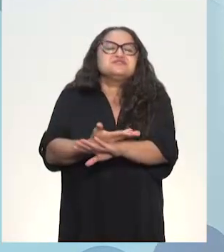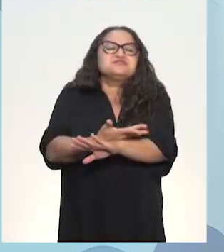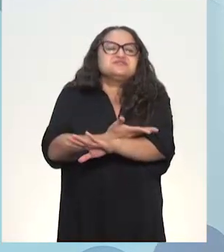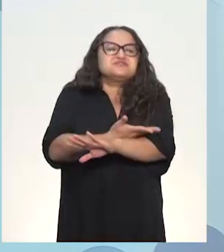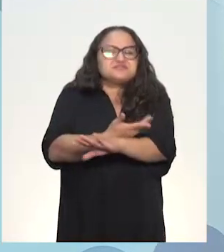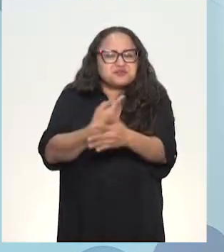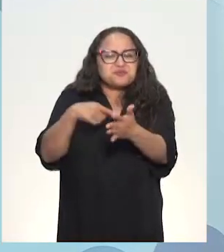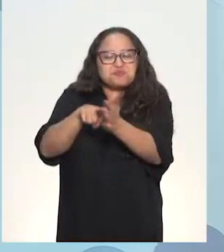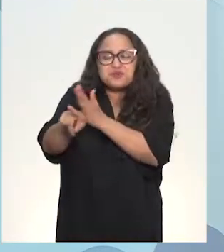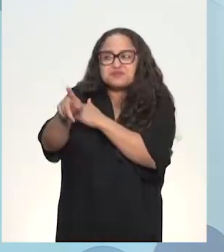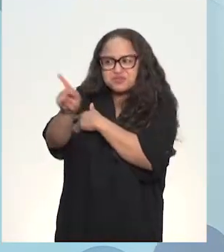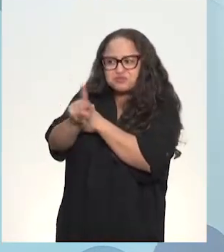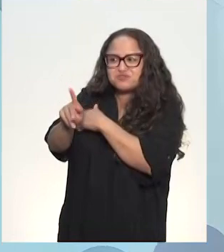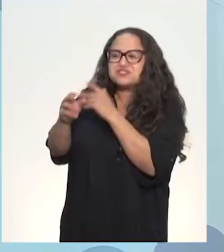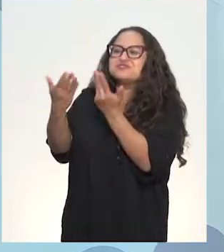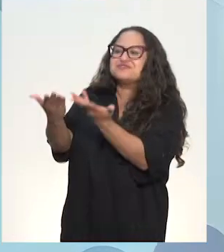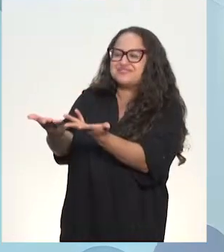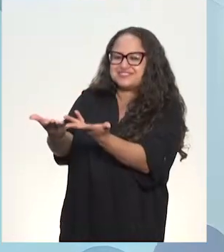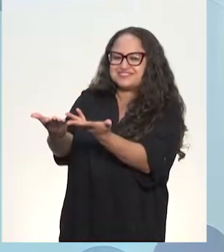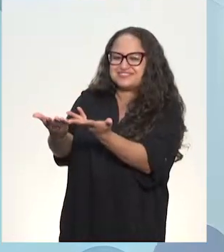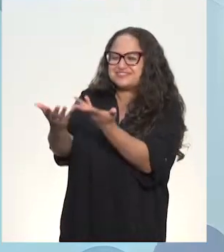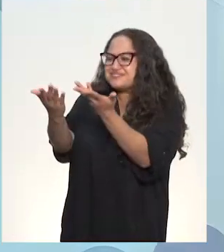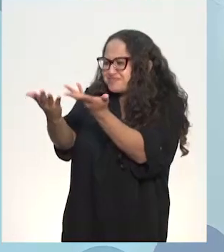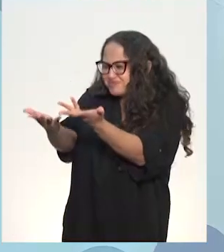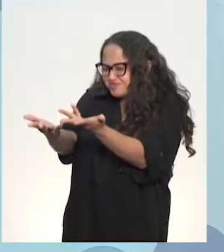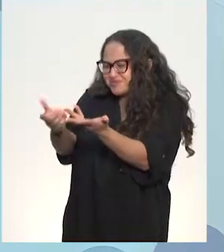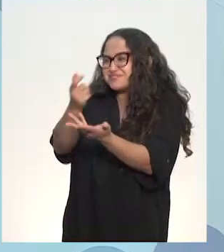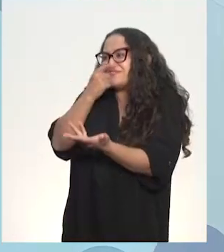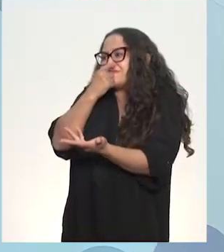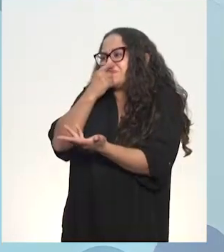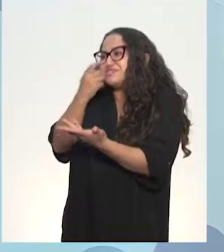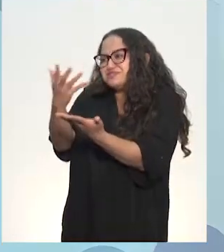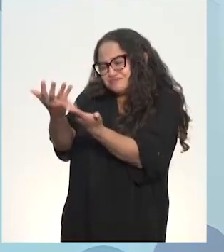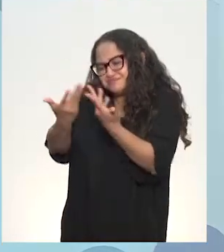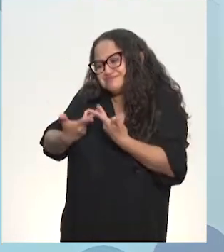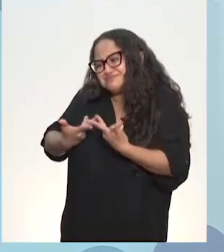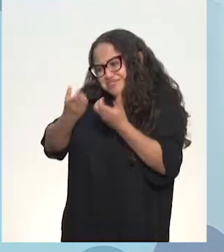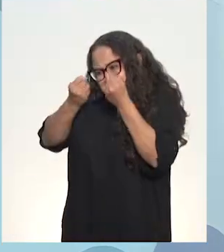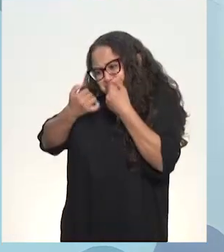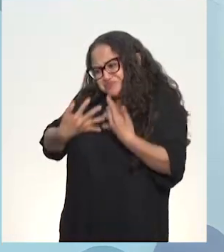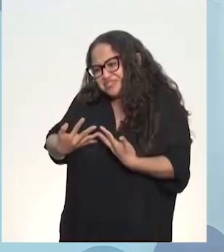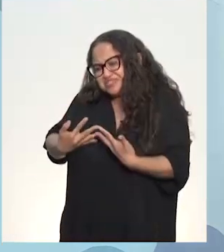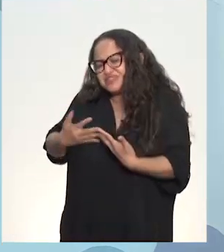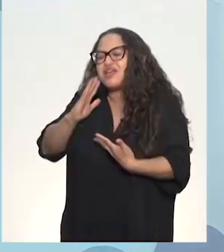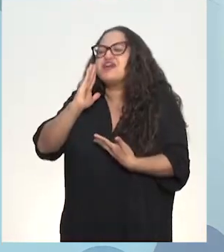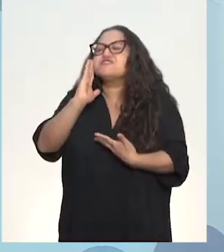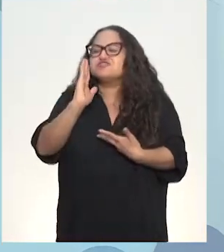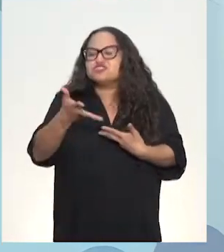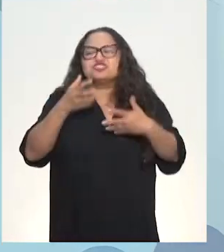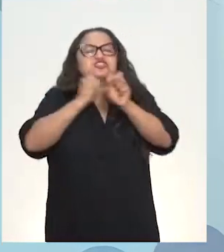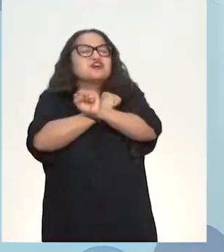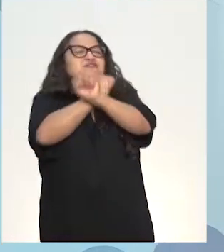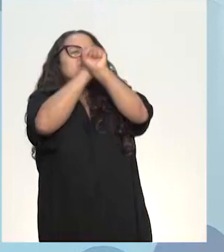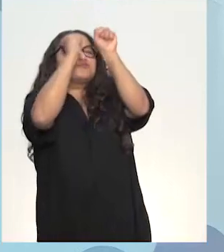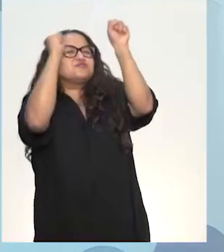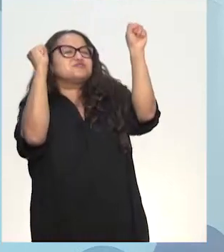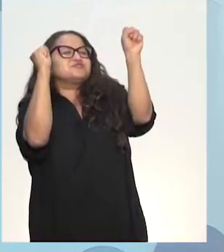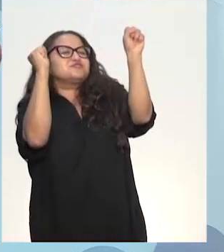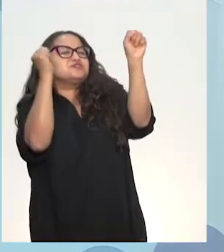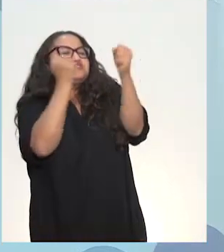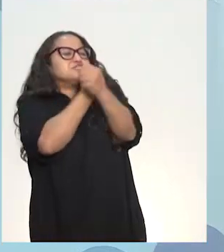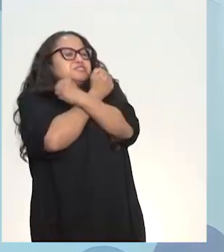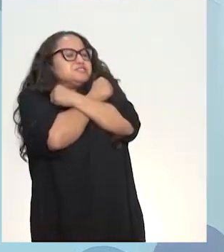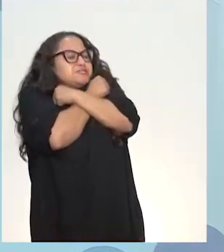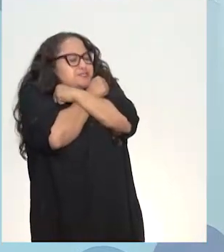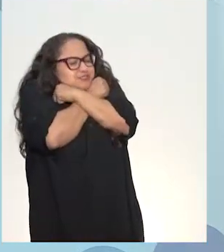para o professor uma coisa espetacular. Professora Fabiana, diga para mim. Você já acordou algum dia assim, com vontade de abraçar o